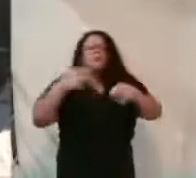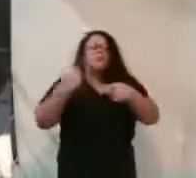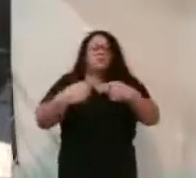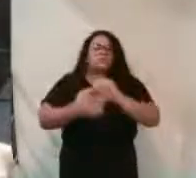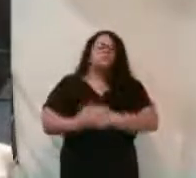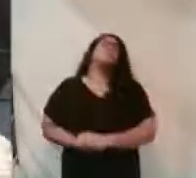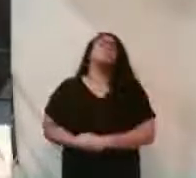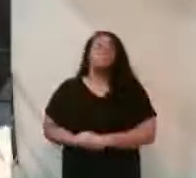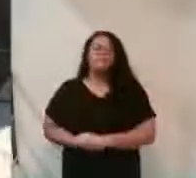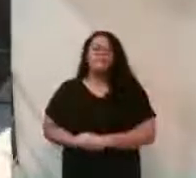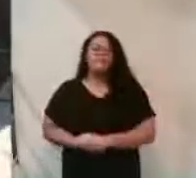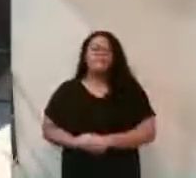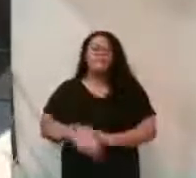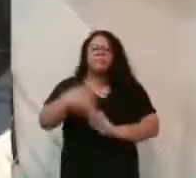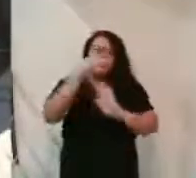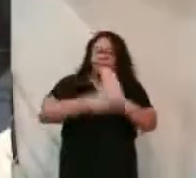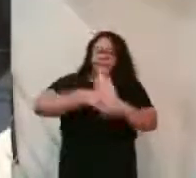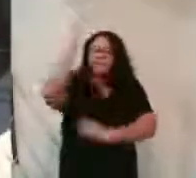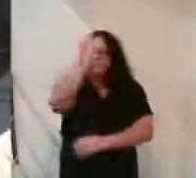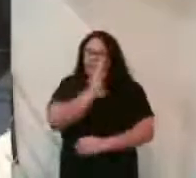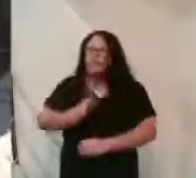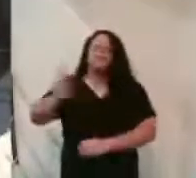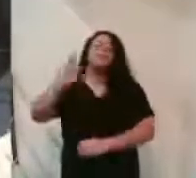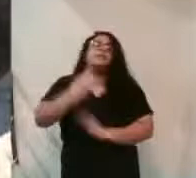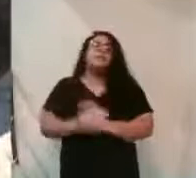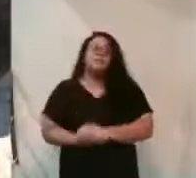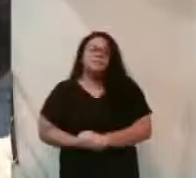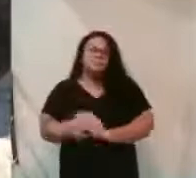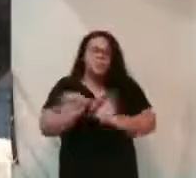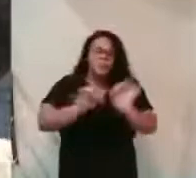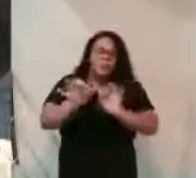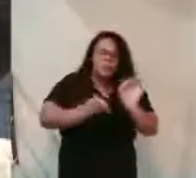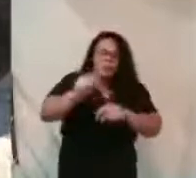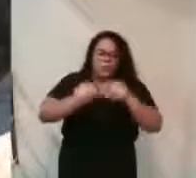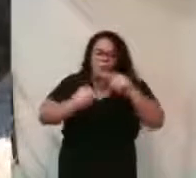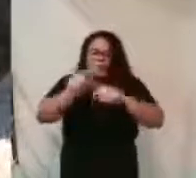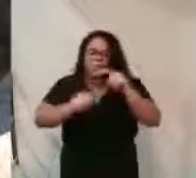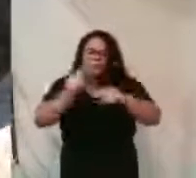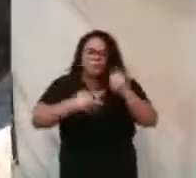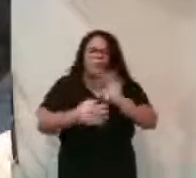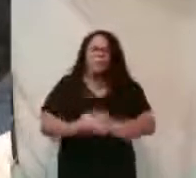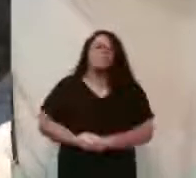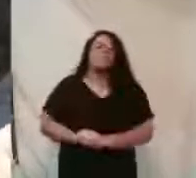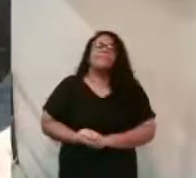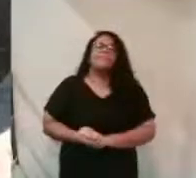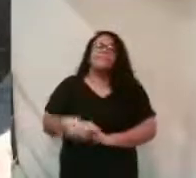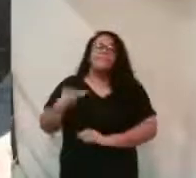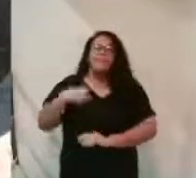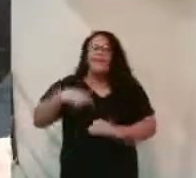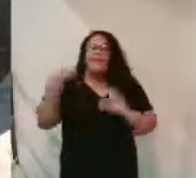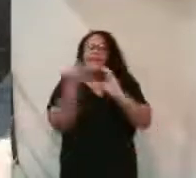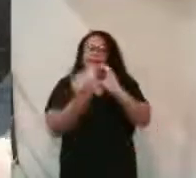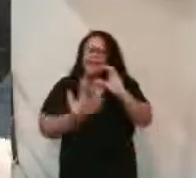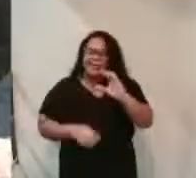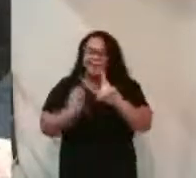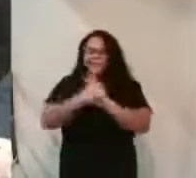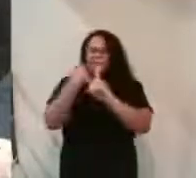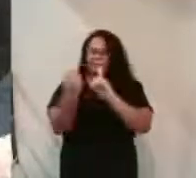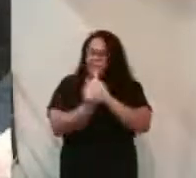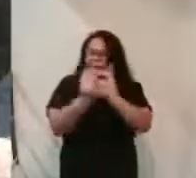tem efetivamente uma dimensão tanto social como econômica quanto ambiental. Por